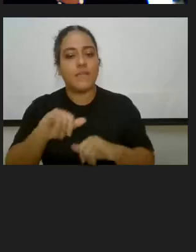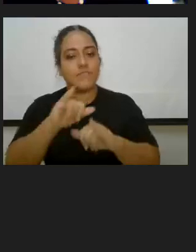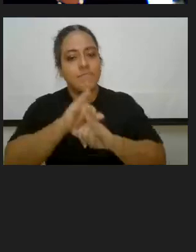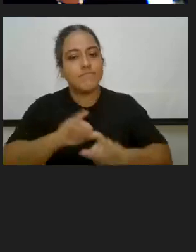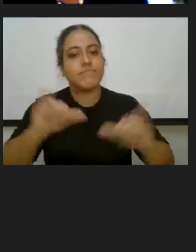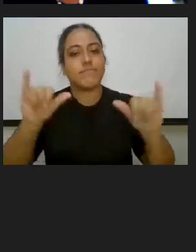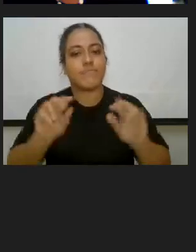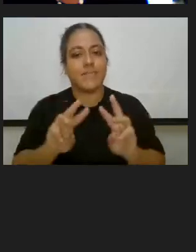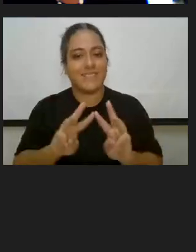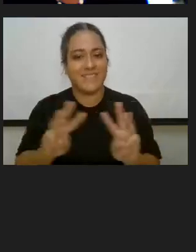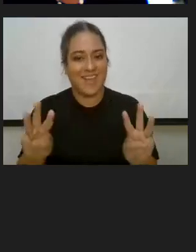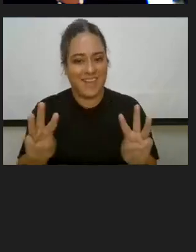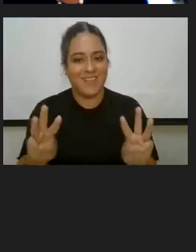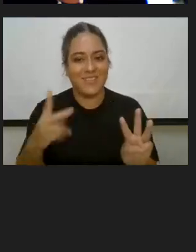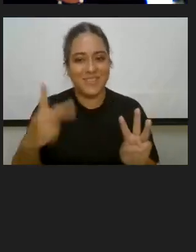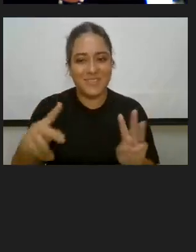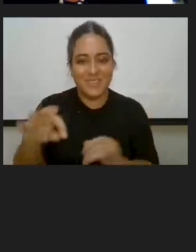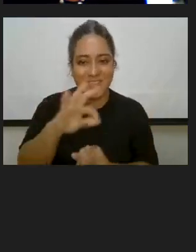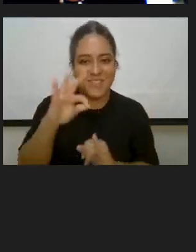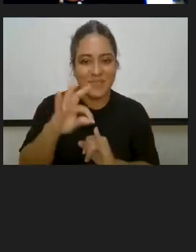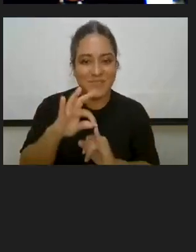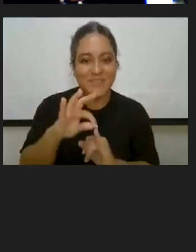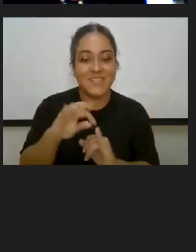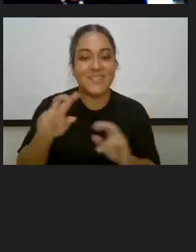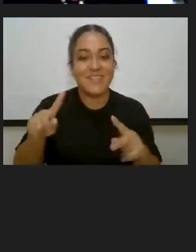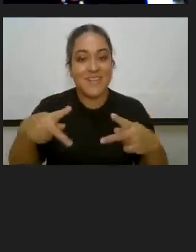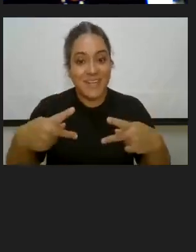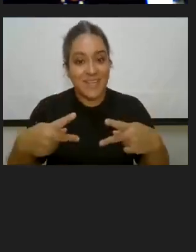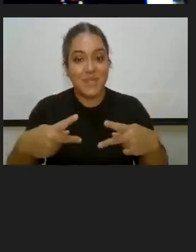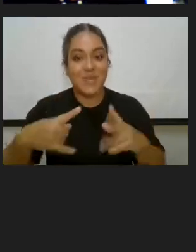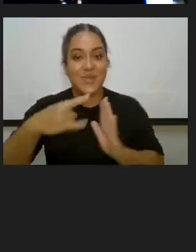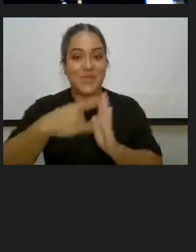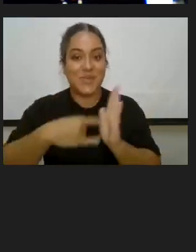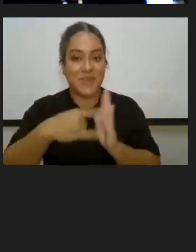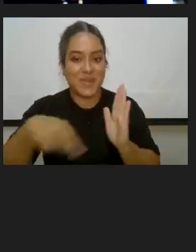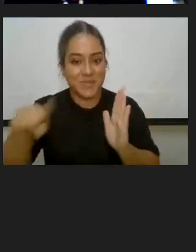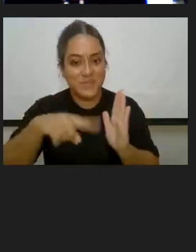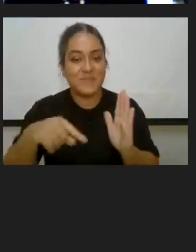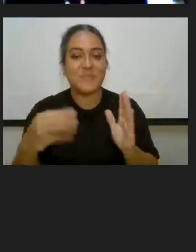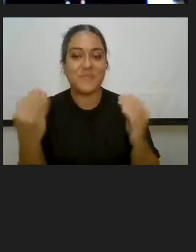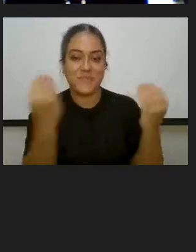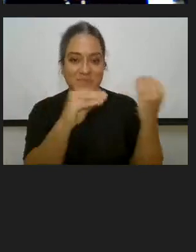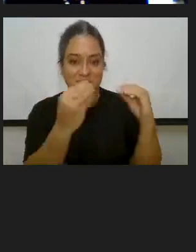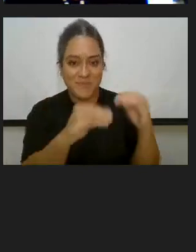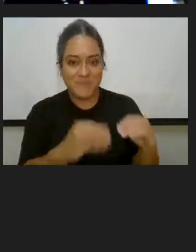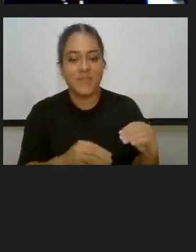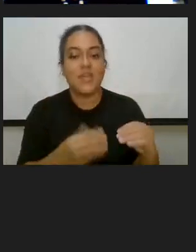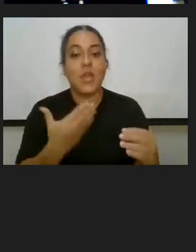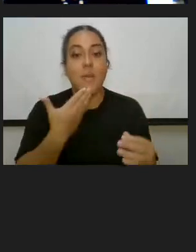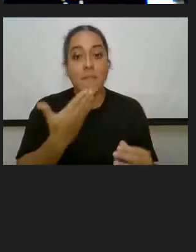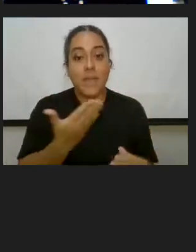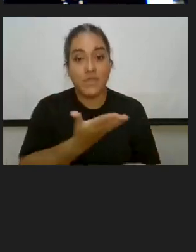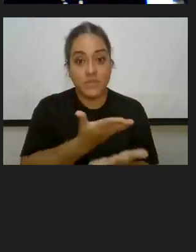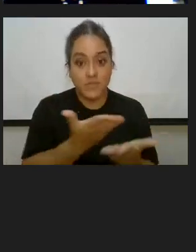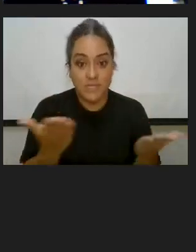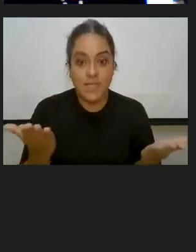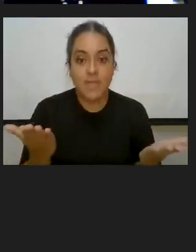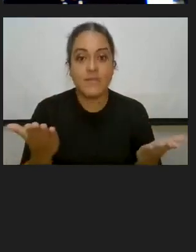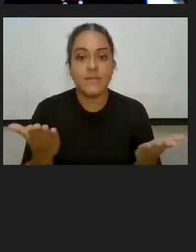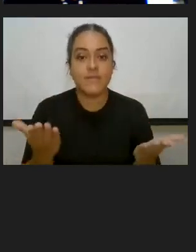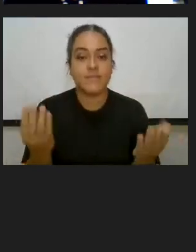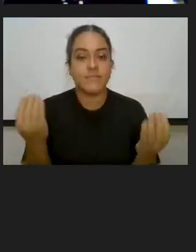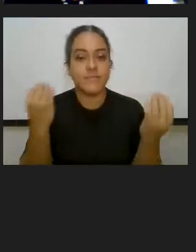página esse link do formulário para vocês poderem contribuir. A gente pede que vocês tragam